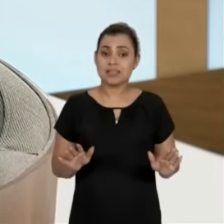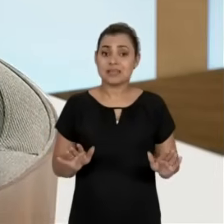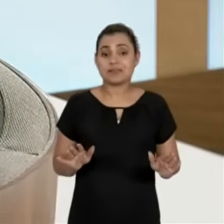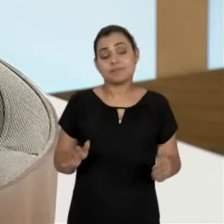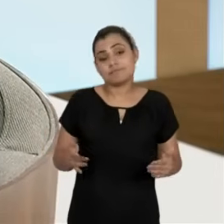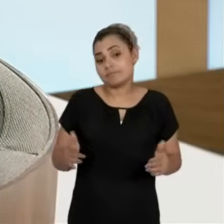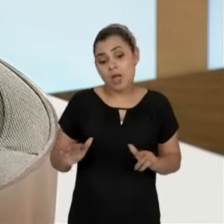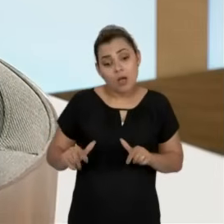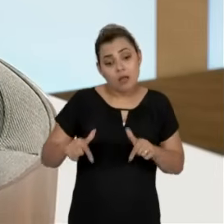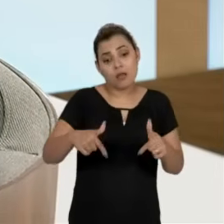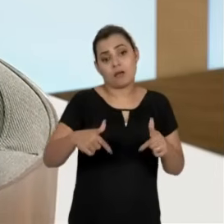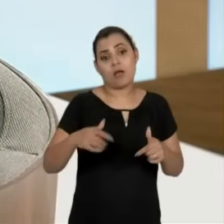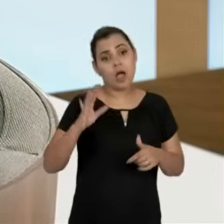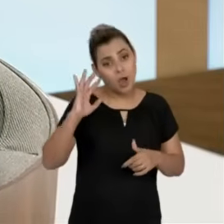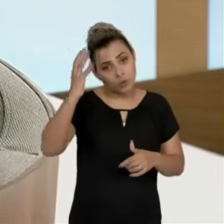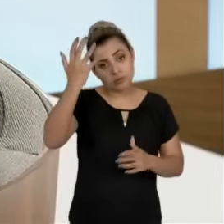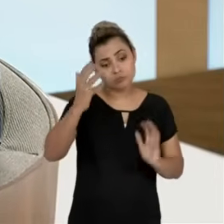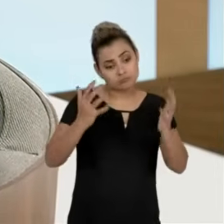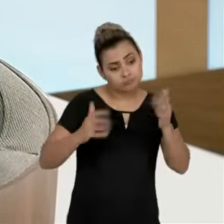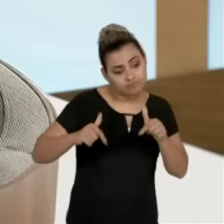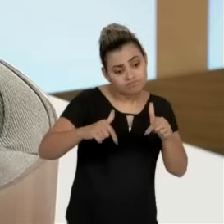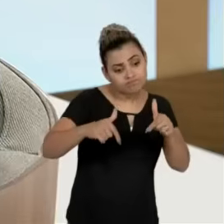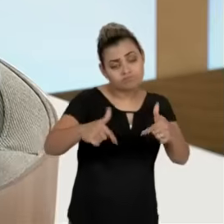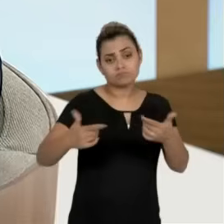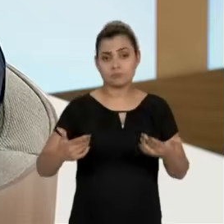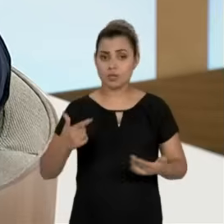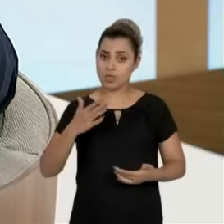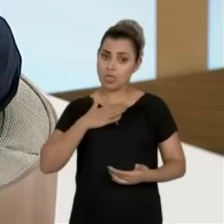medidas aconteceram, né? Então, eu sou